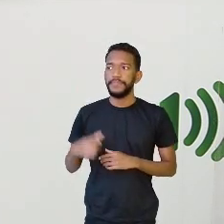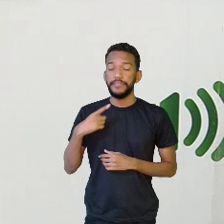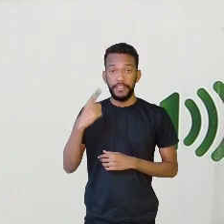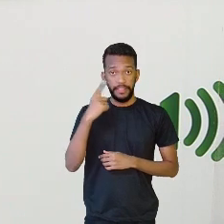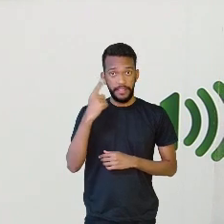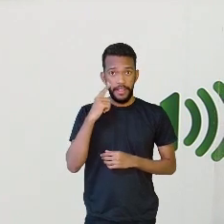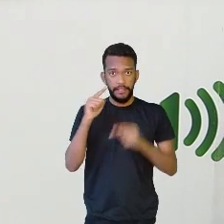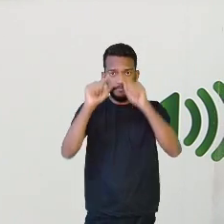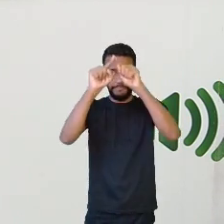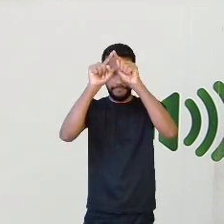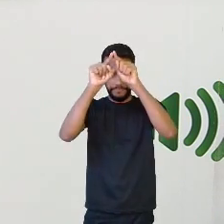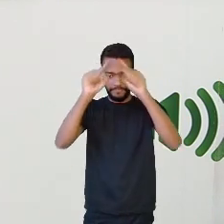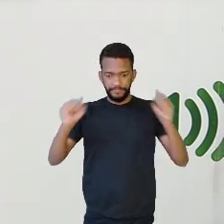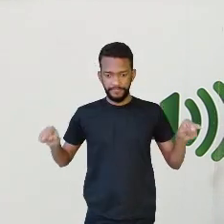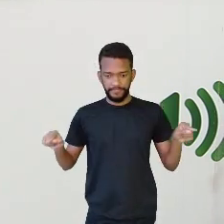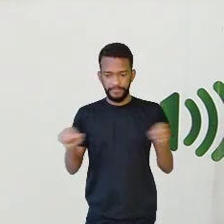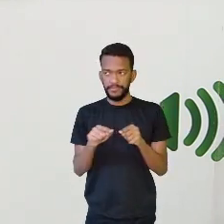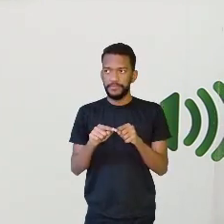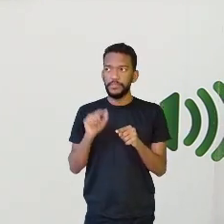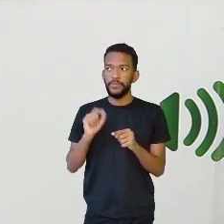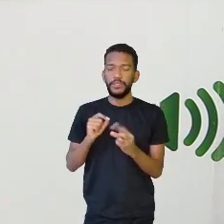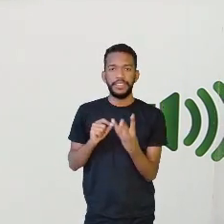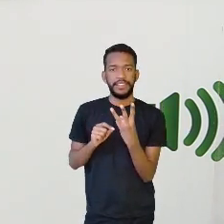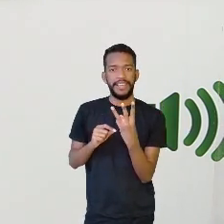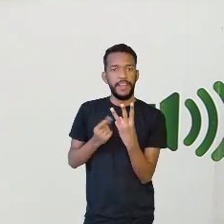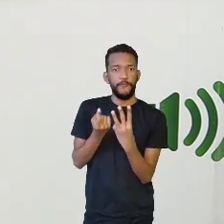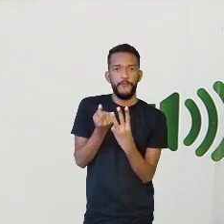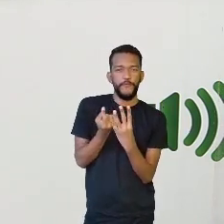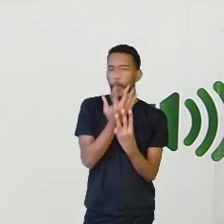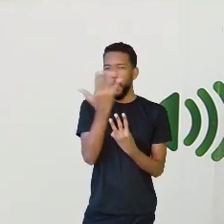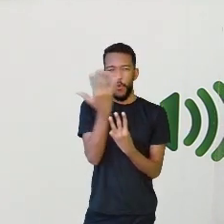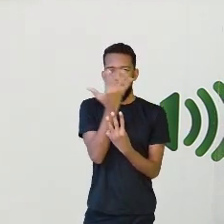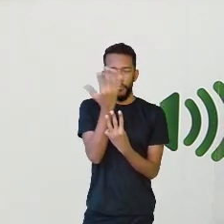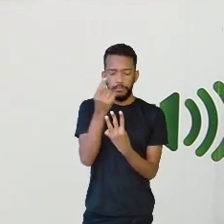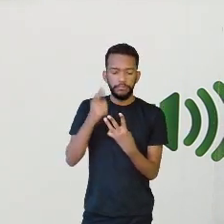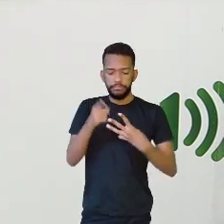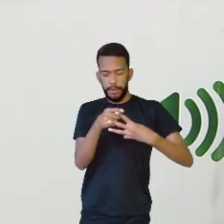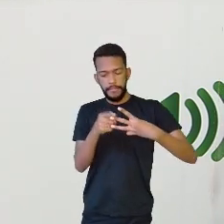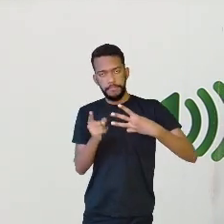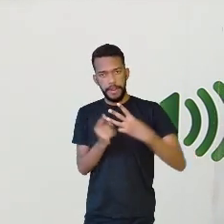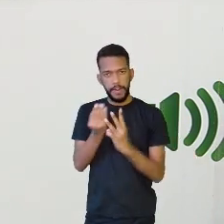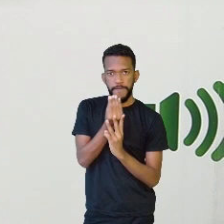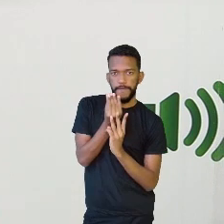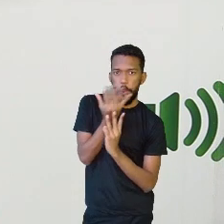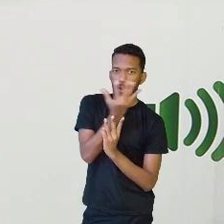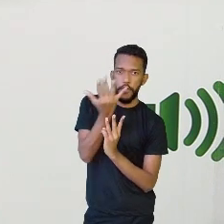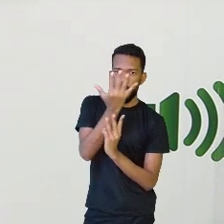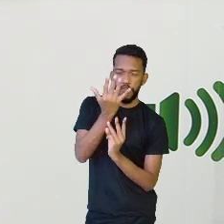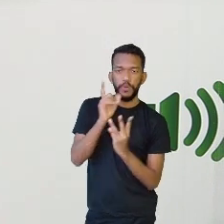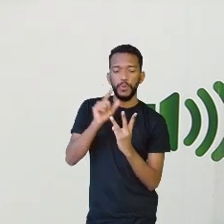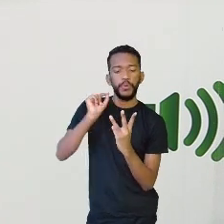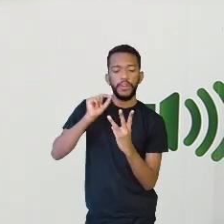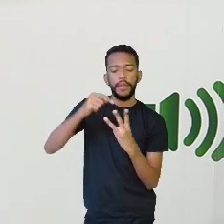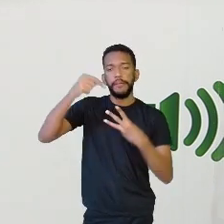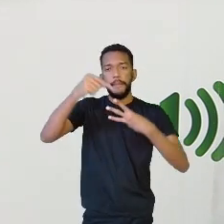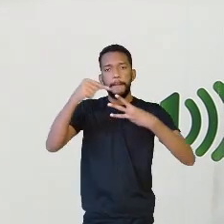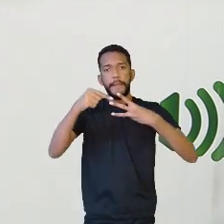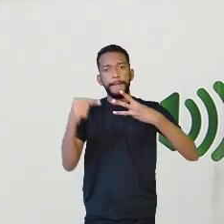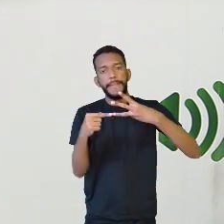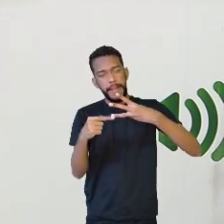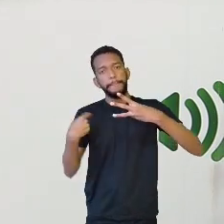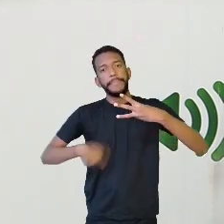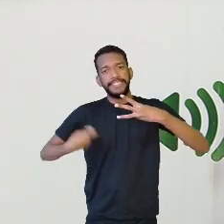3 elementos, e aí chamamos do triângulo do fogo. Para que esse fogo aconteça, nós precisamos de